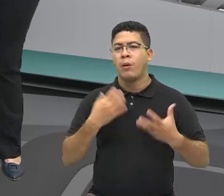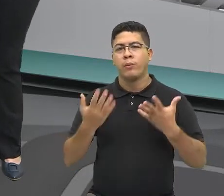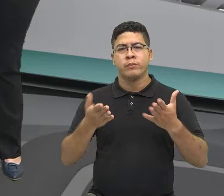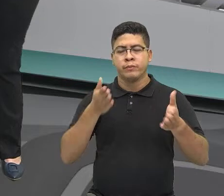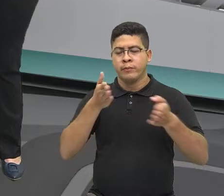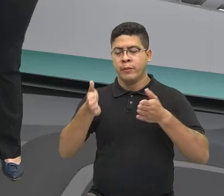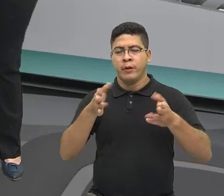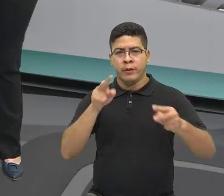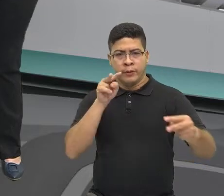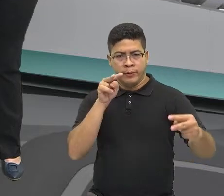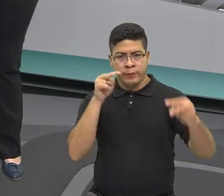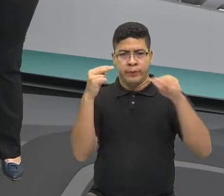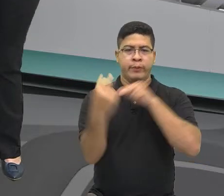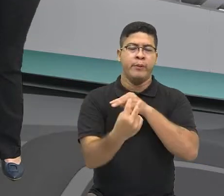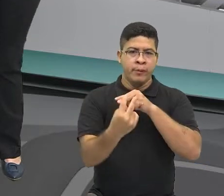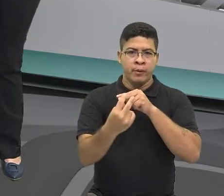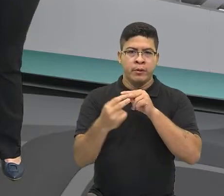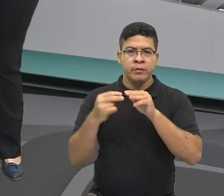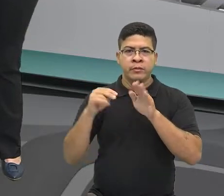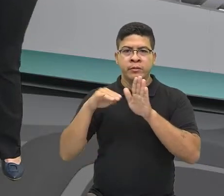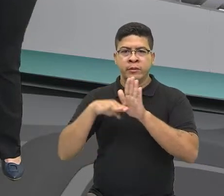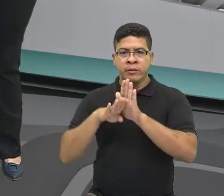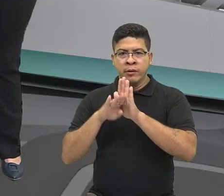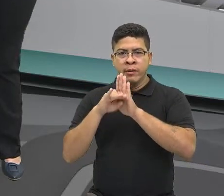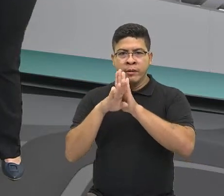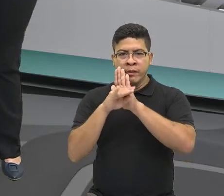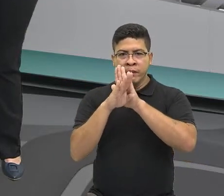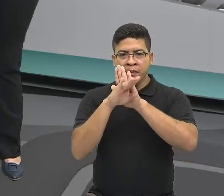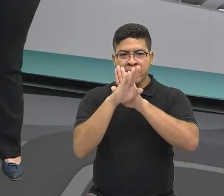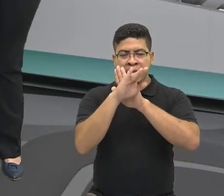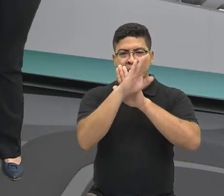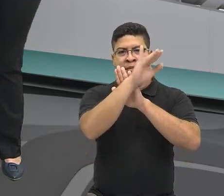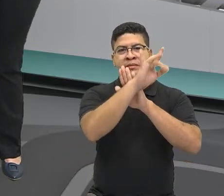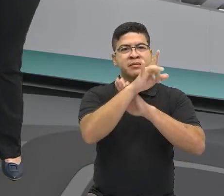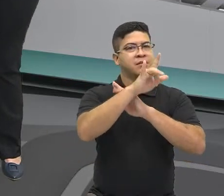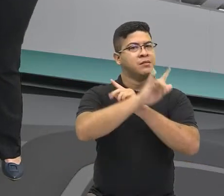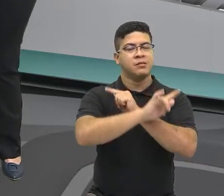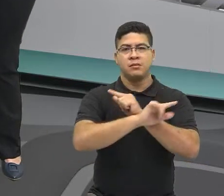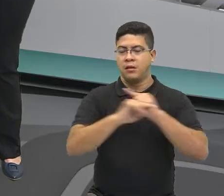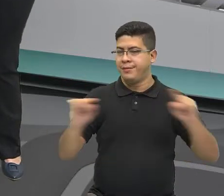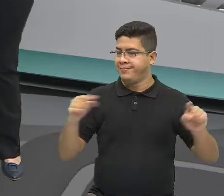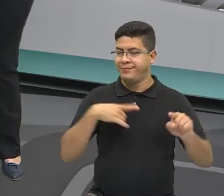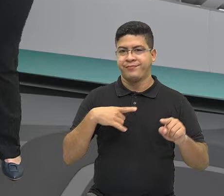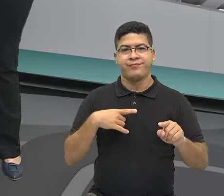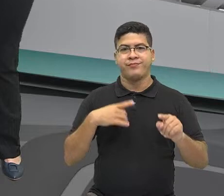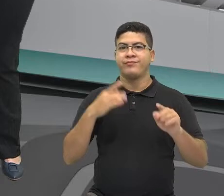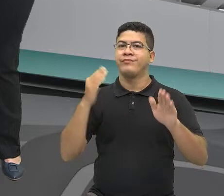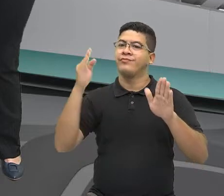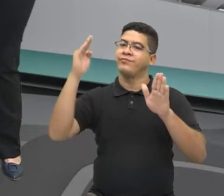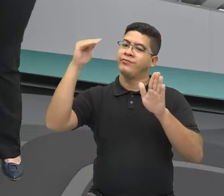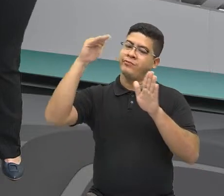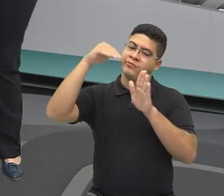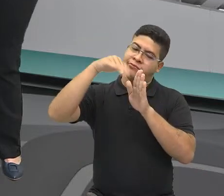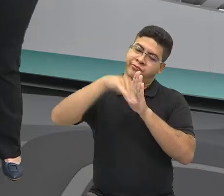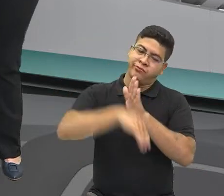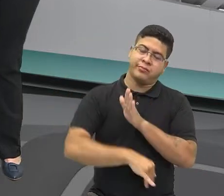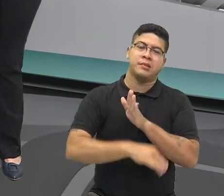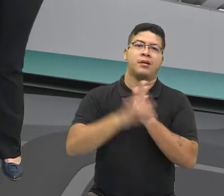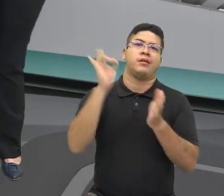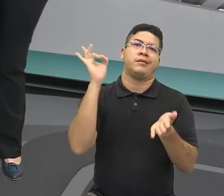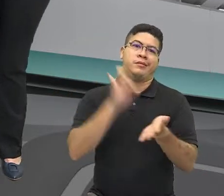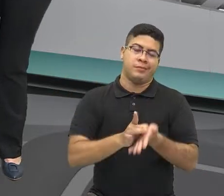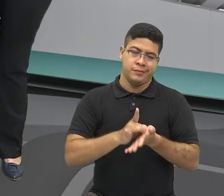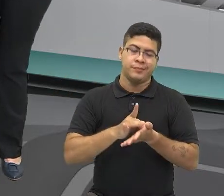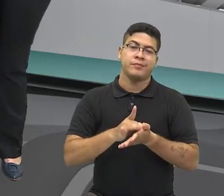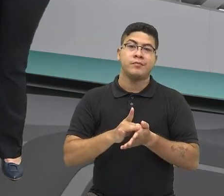ver as ações, né, dos governantes. Eles não estavam satisfeitos com o que estava acontecendo, principalmente